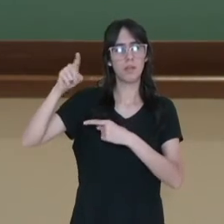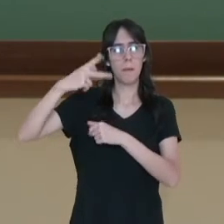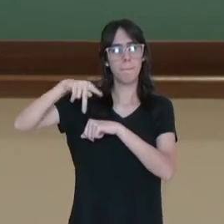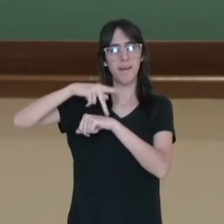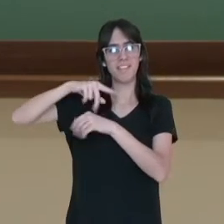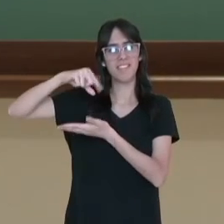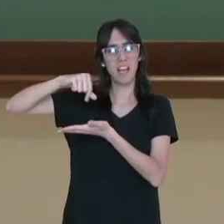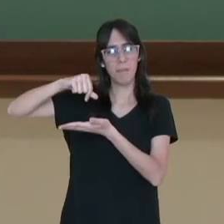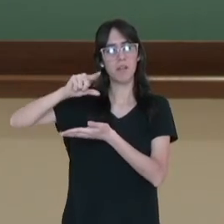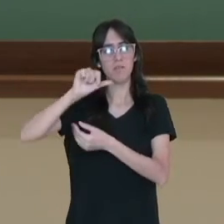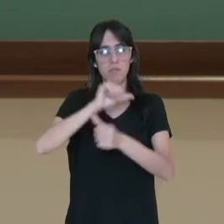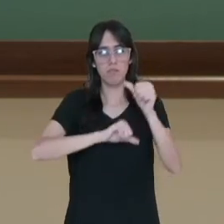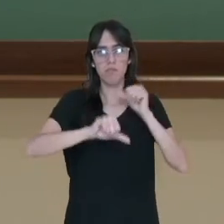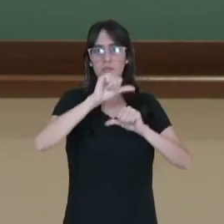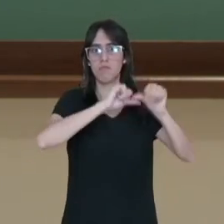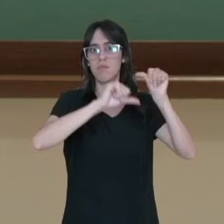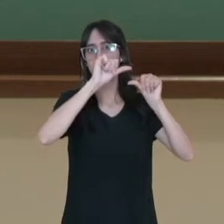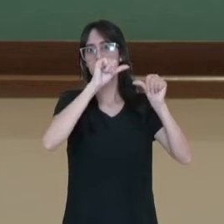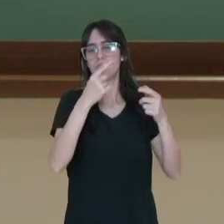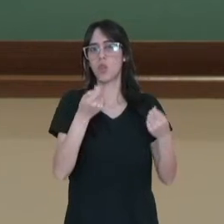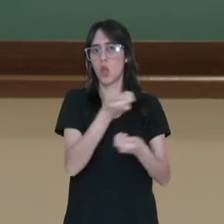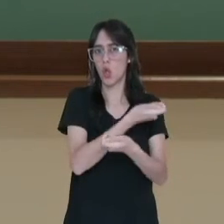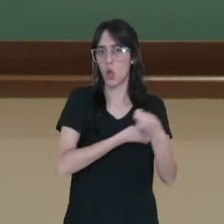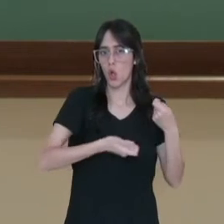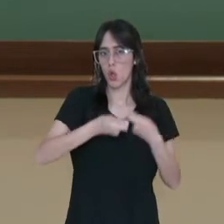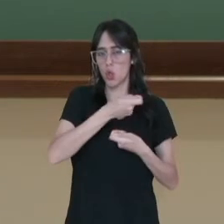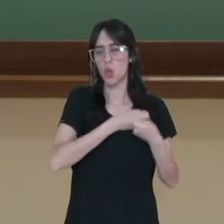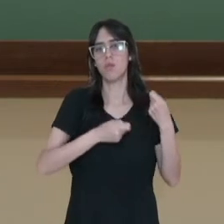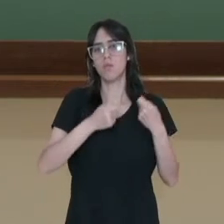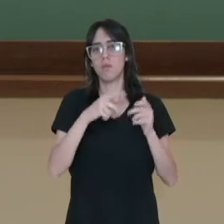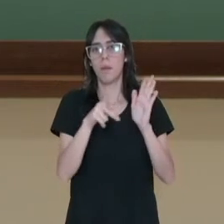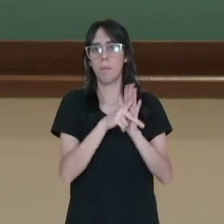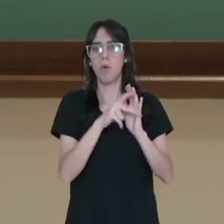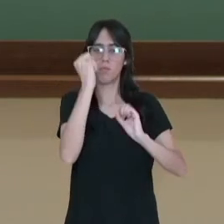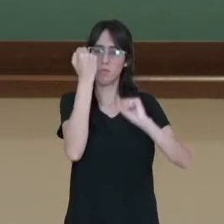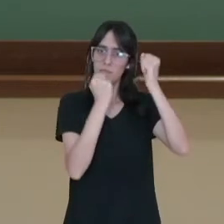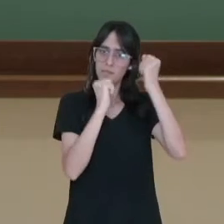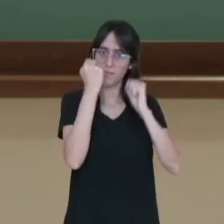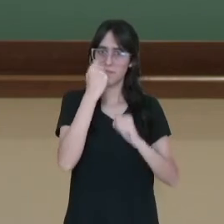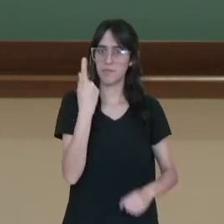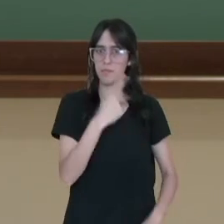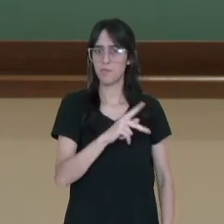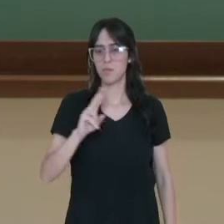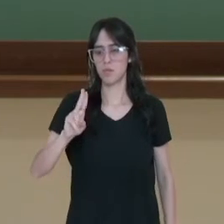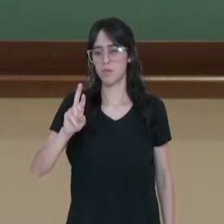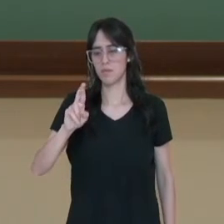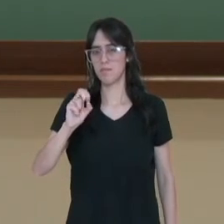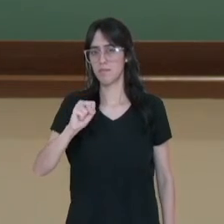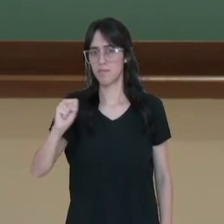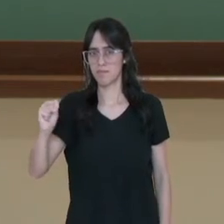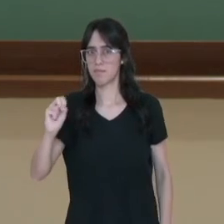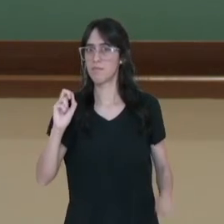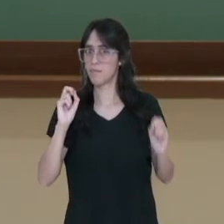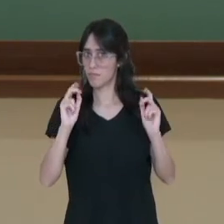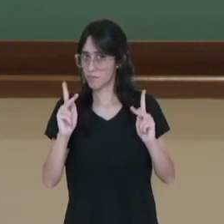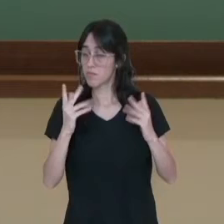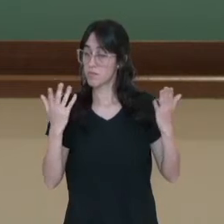econômica, inovação tecnológica na produção industrial da União Soviética.